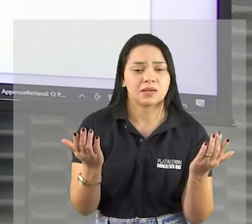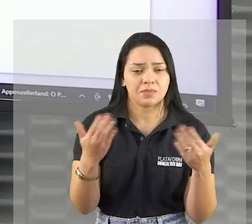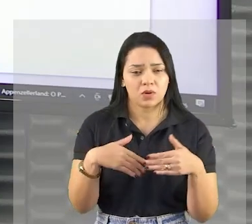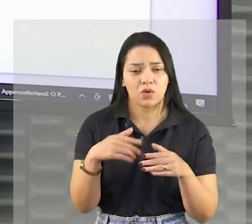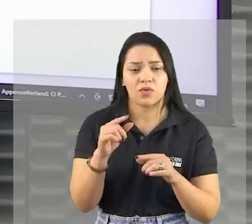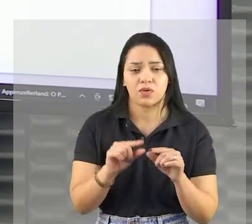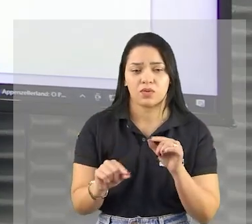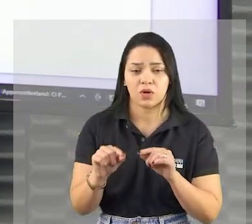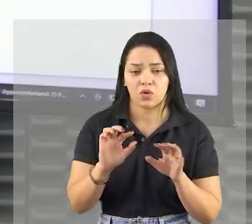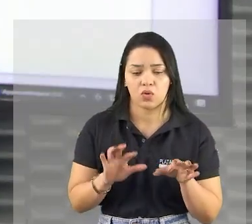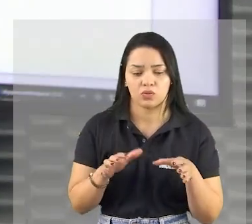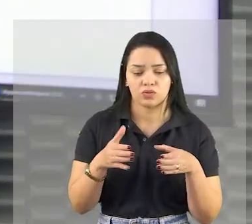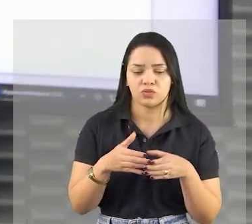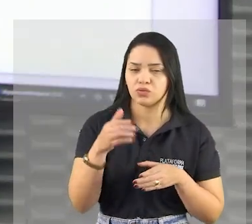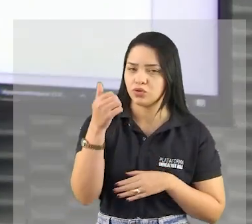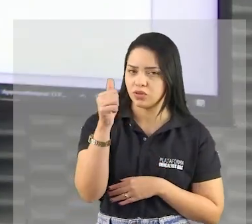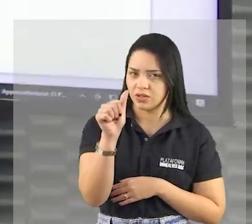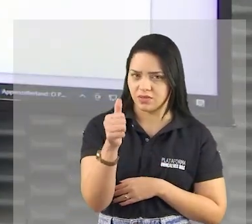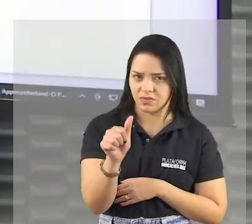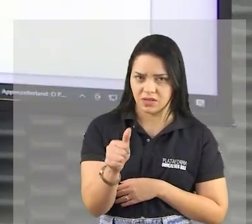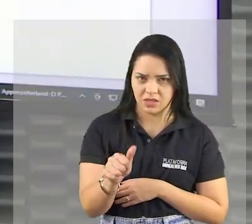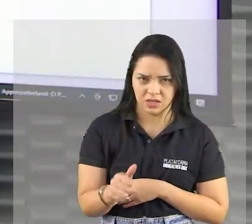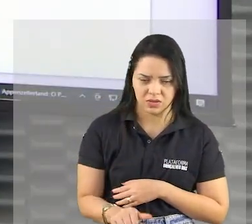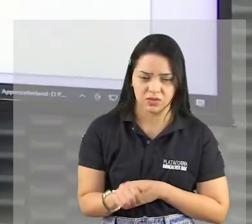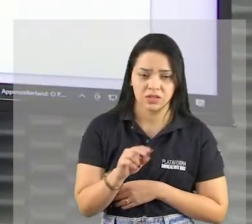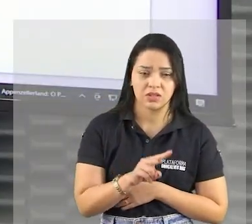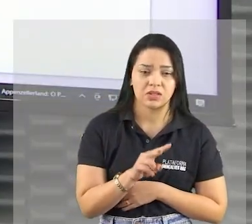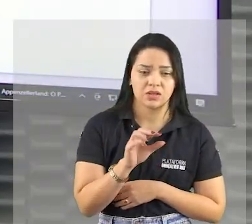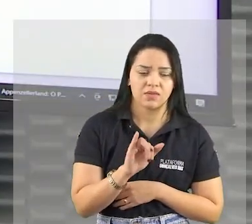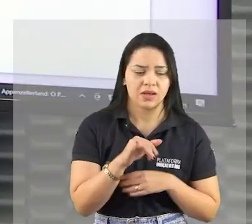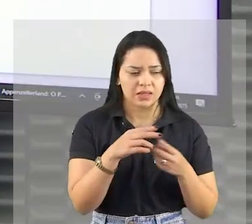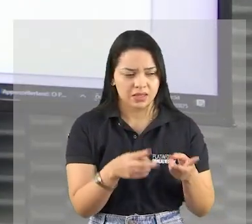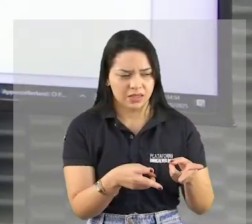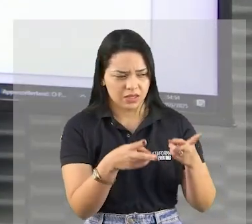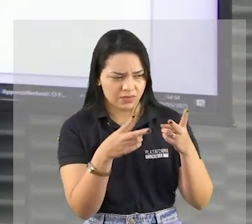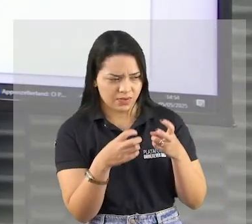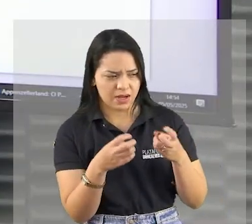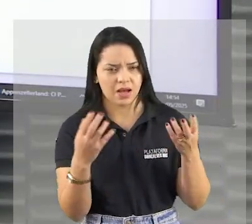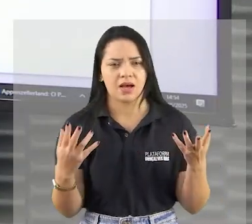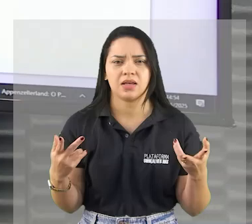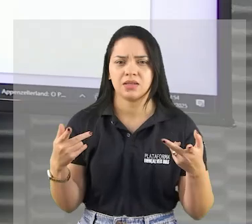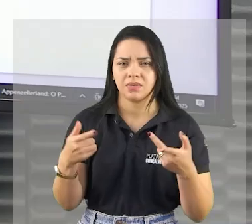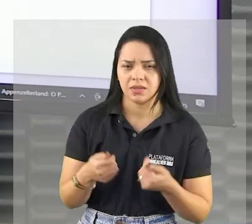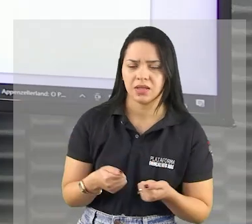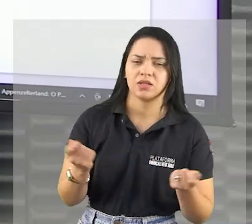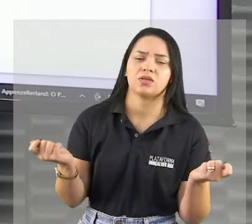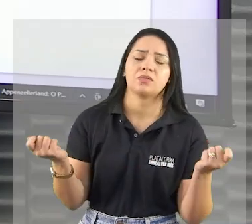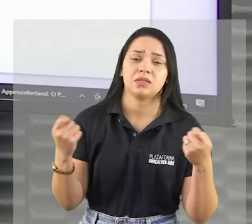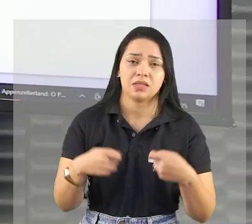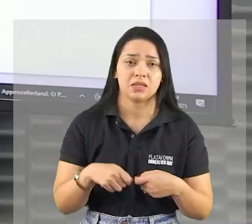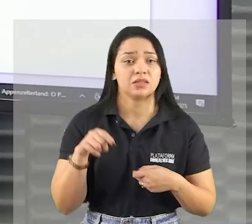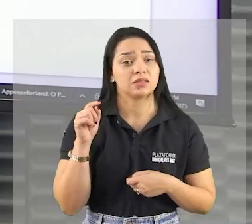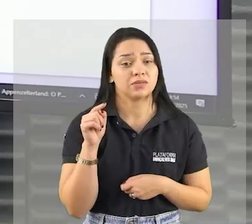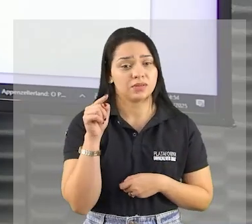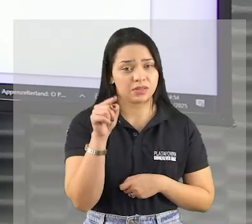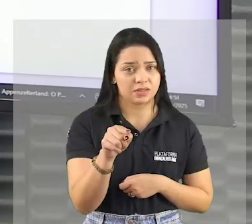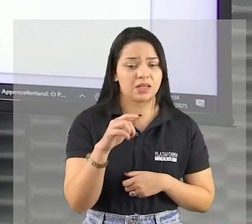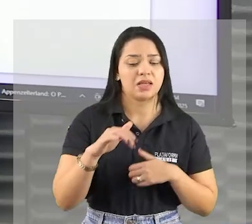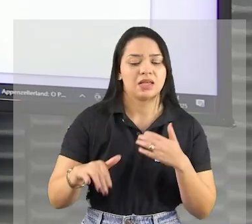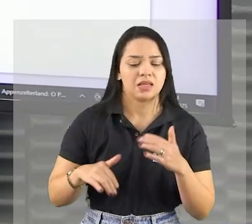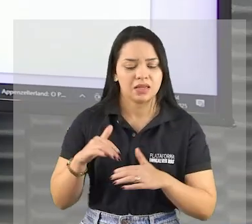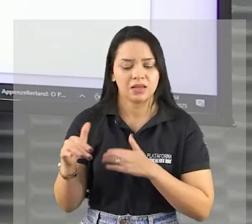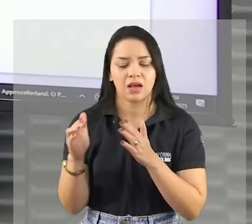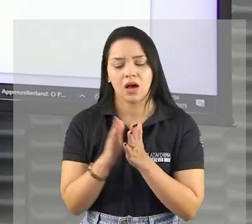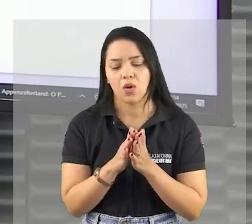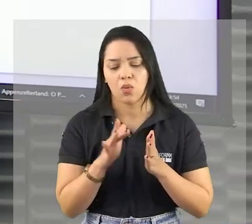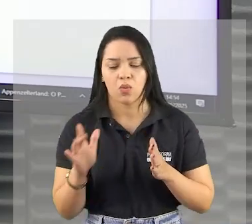que um conjunto de avaliações que vai identificar as habilidades e competências que você desenvolveu